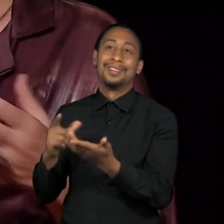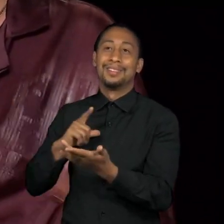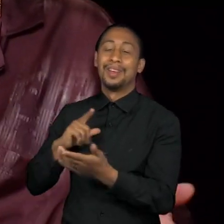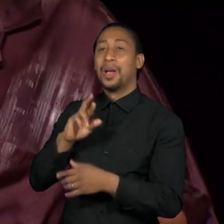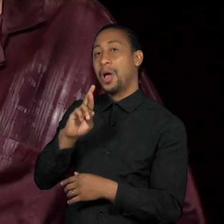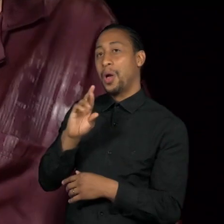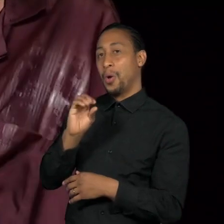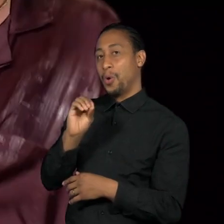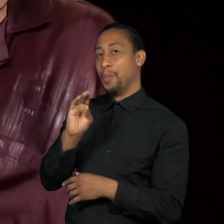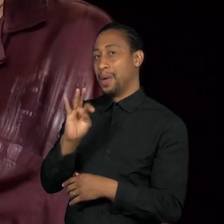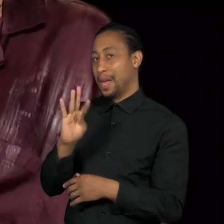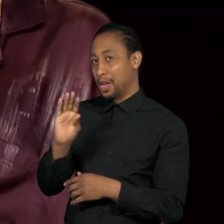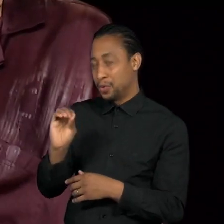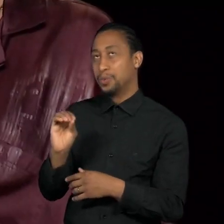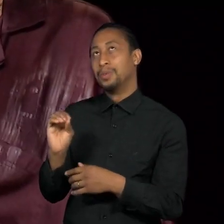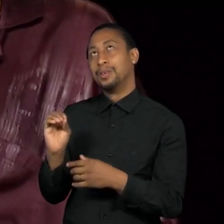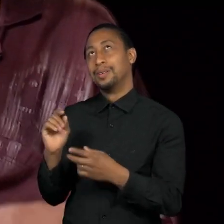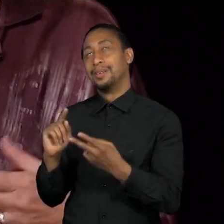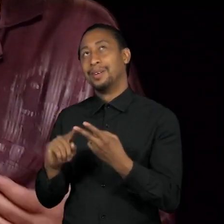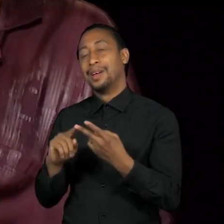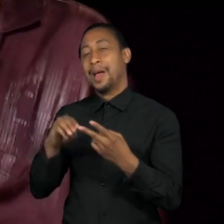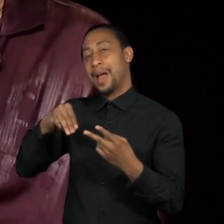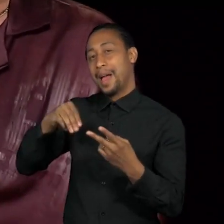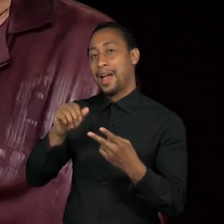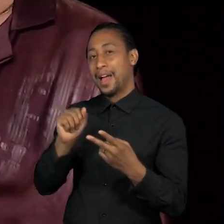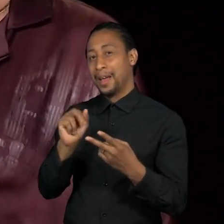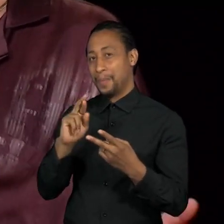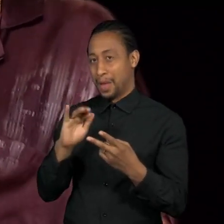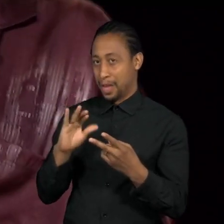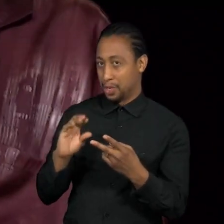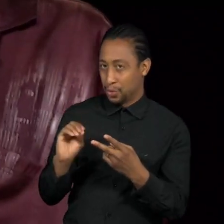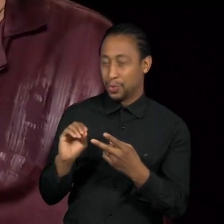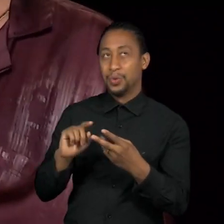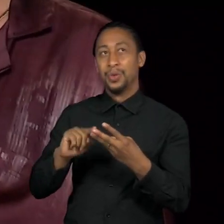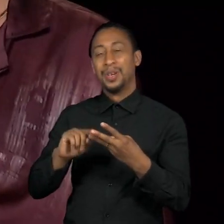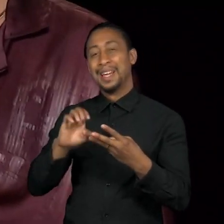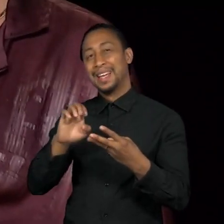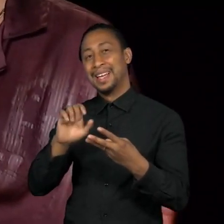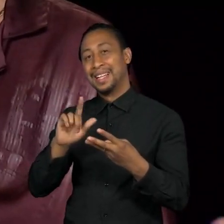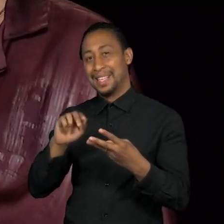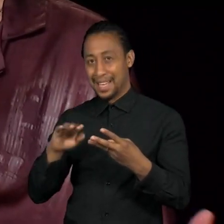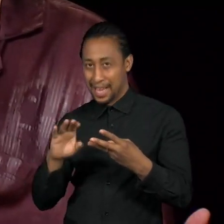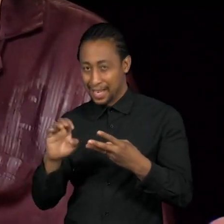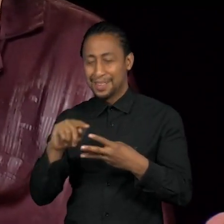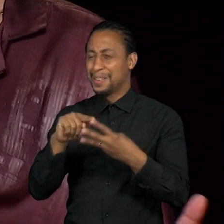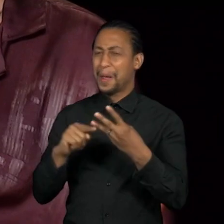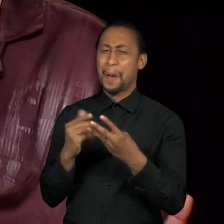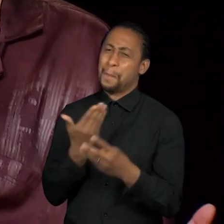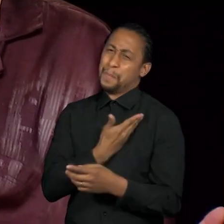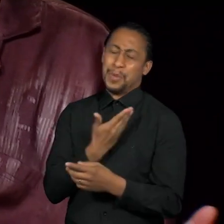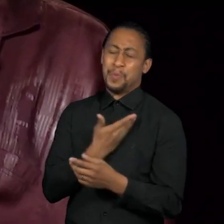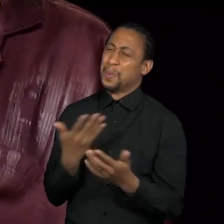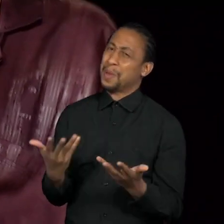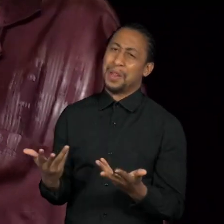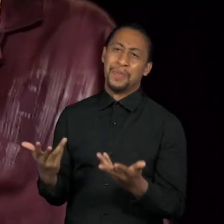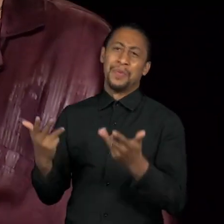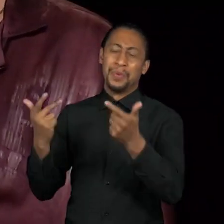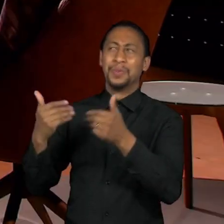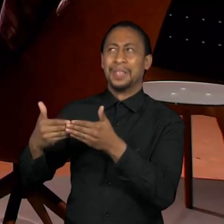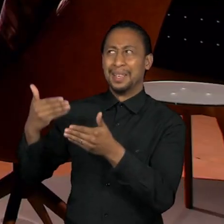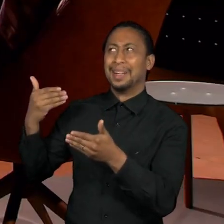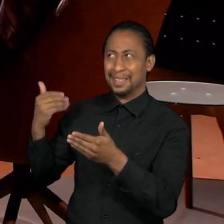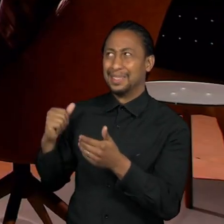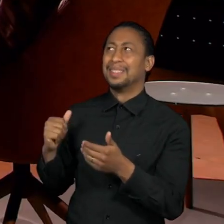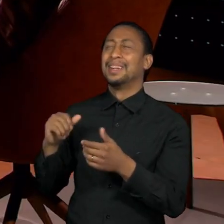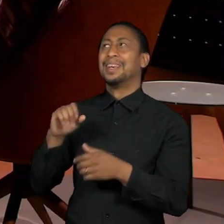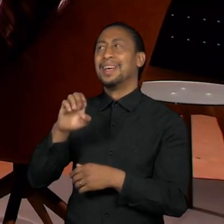Márcio Ferrari, que é meu amigo até hoje, a Eliane Café, enfim, foi uma turma maravilhosa, Eduardo Santos